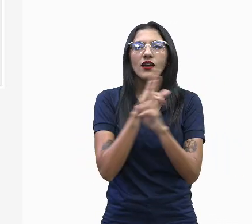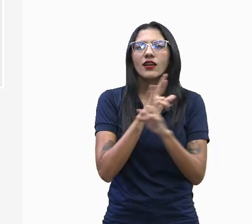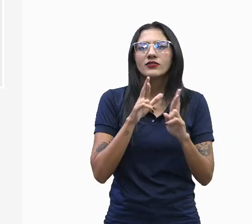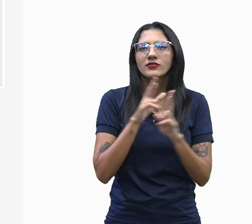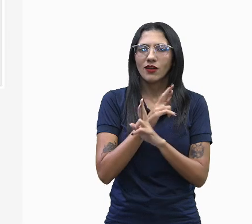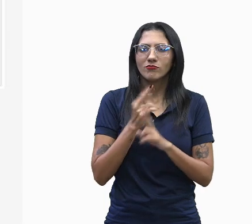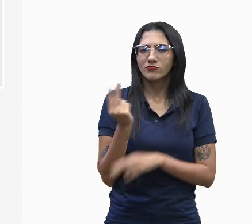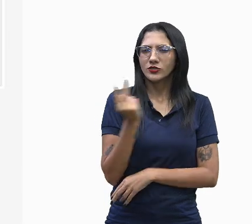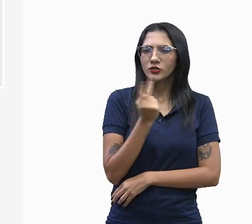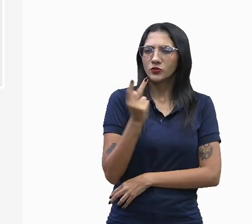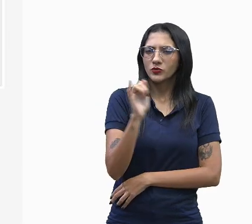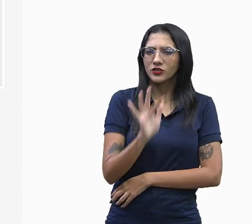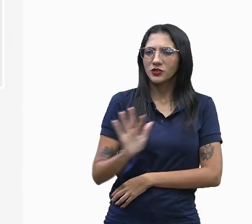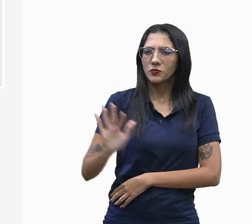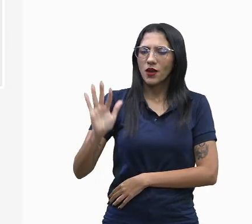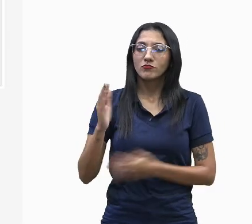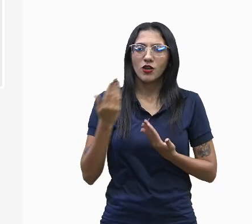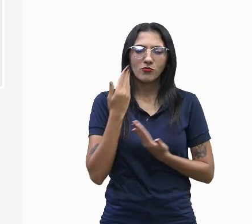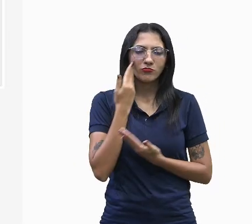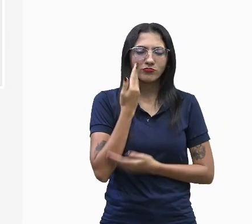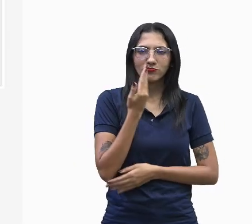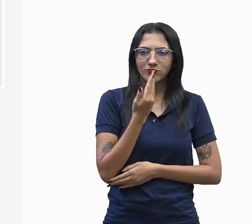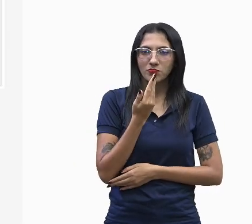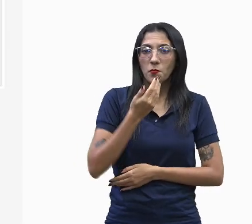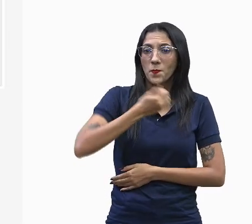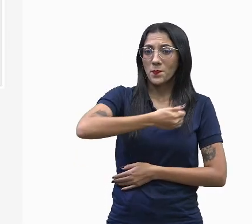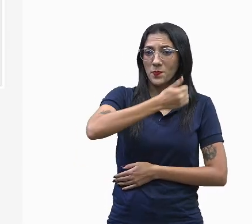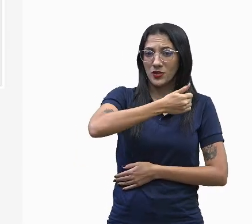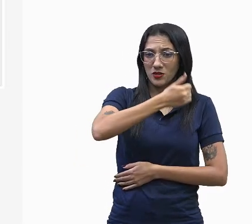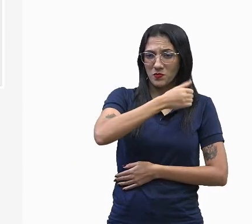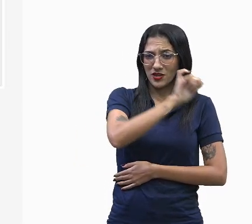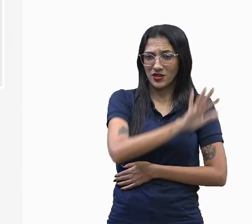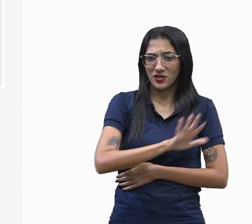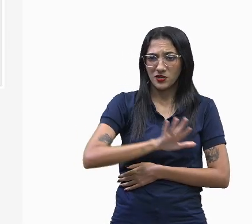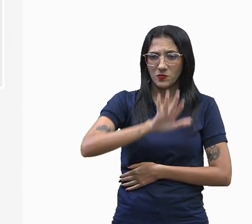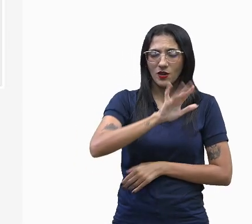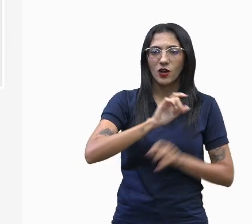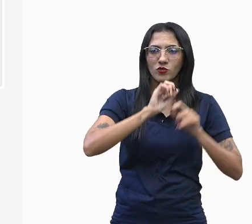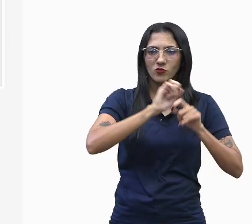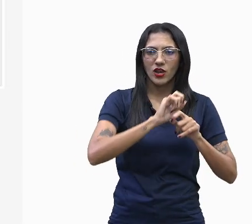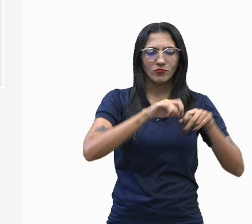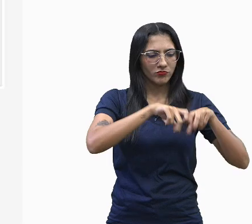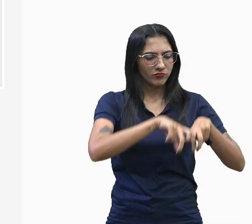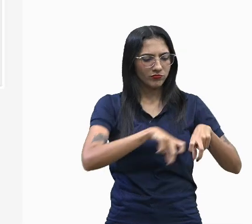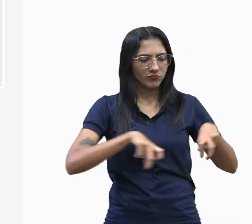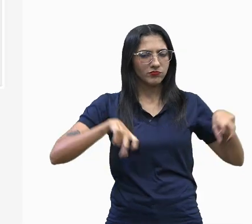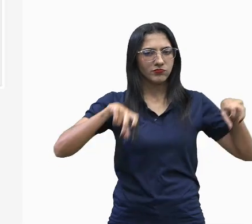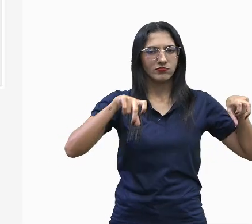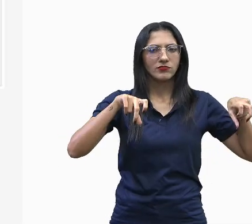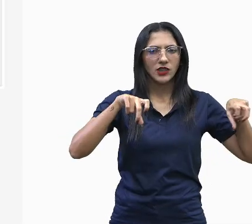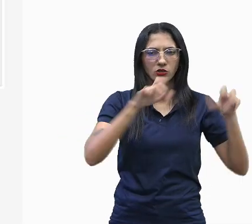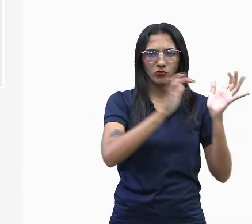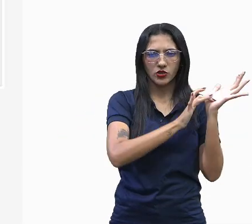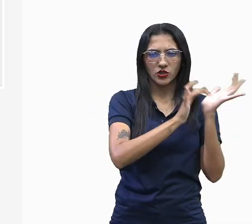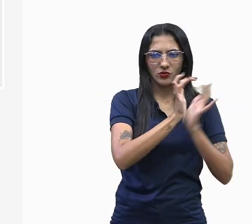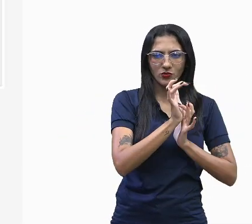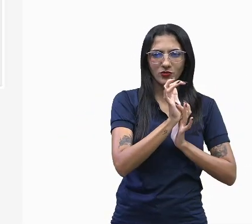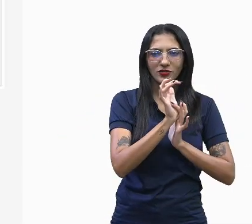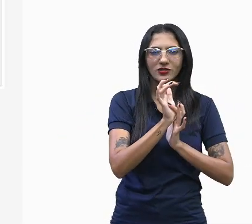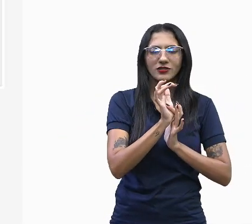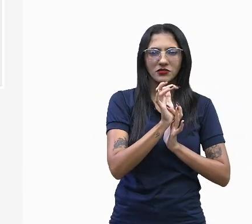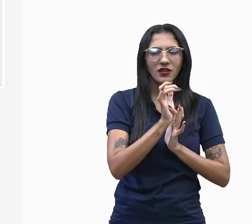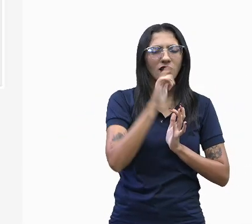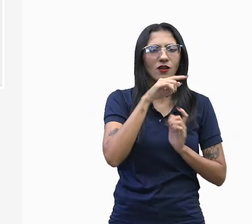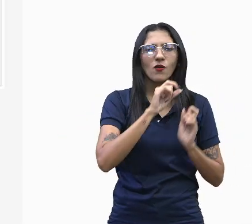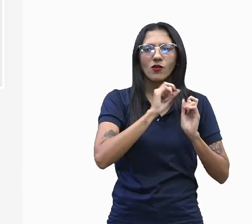professora? Assim como Jesus e os discípulos tiveram uma missão de vida, os professores do CMEAN também têm